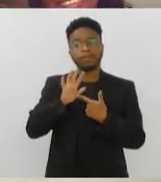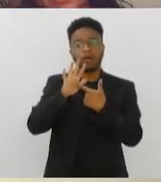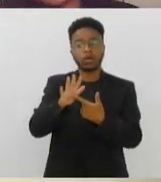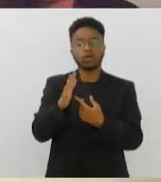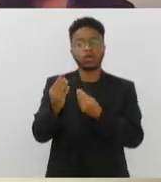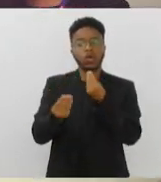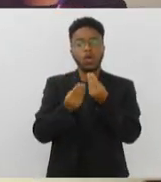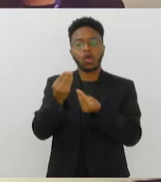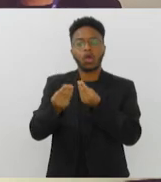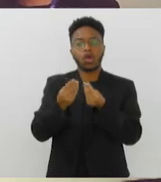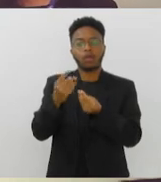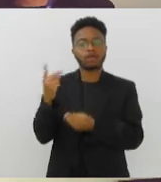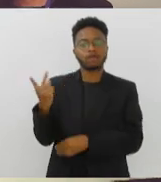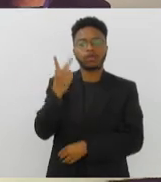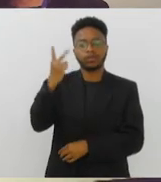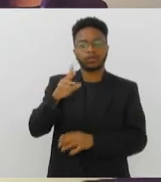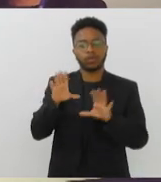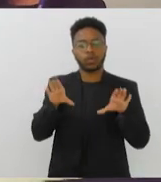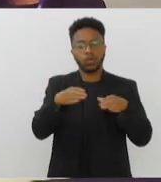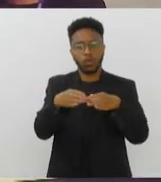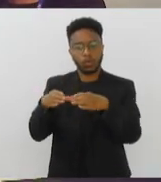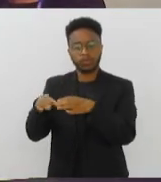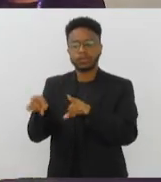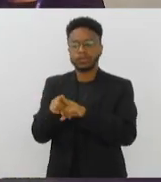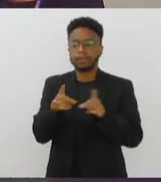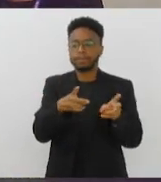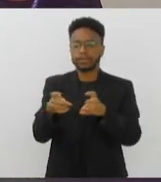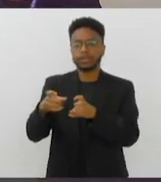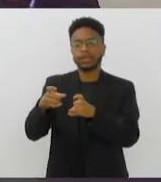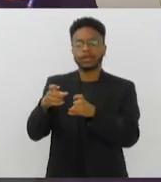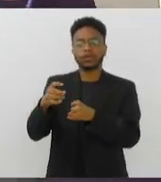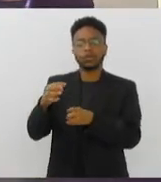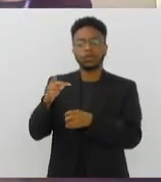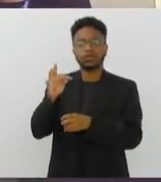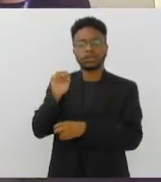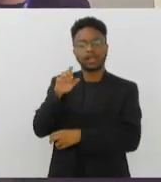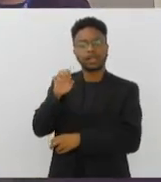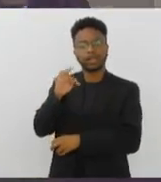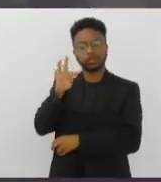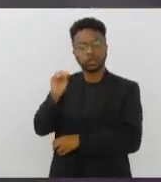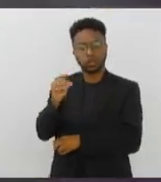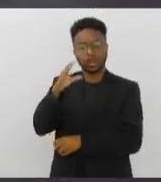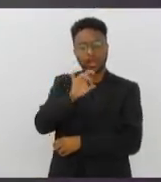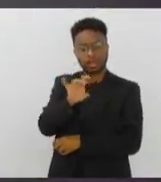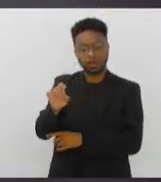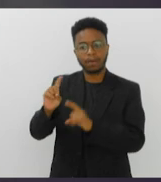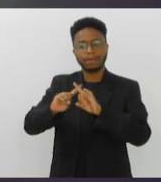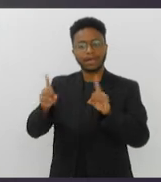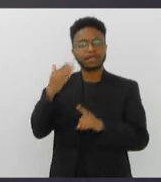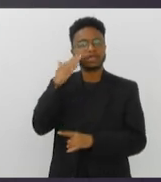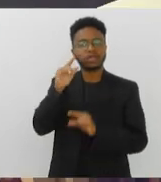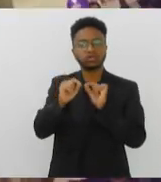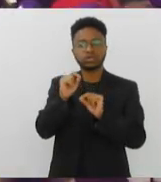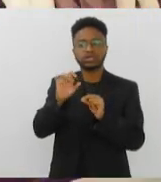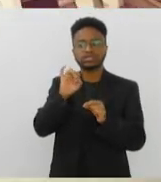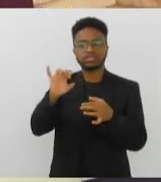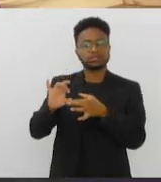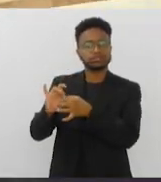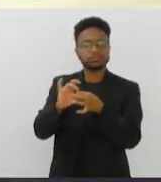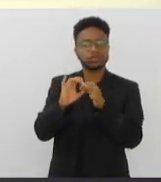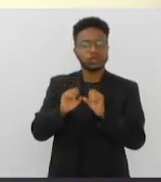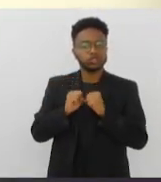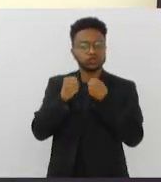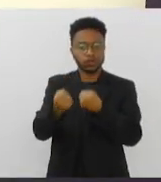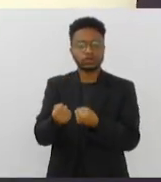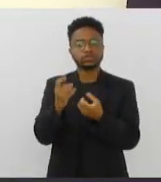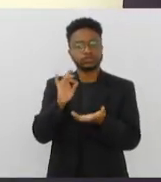que valoriza o coletivo, reconhece o talento individual, mas entende que é na união de esforços que se encontra o